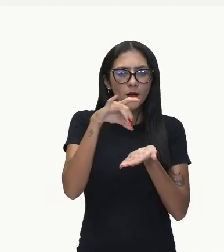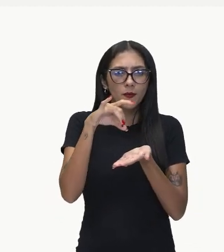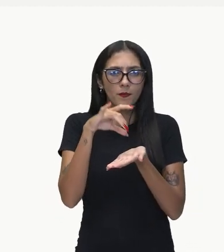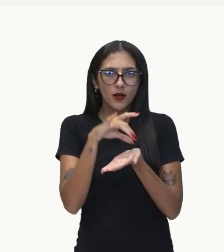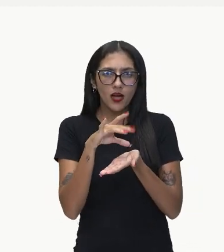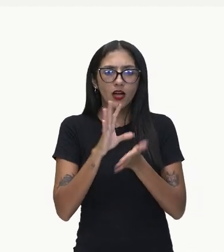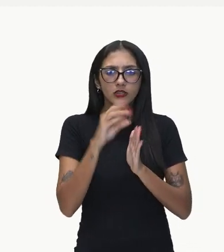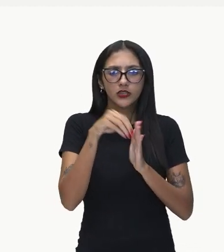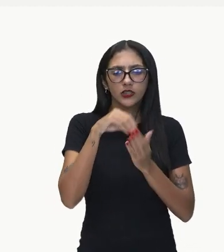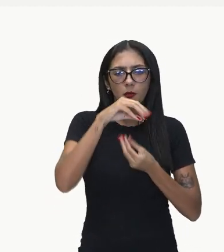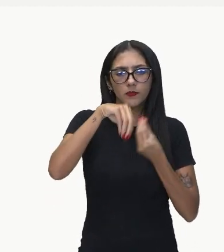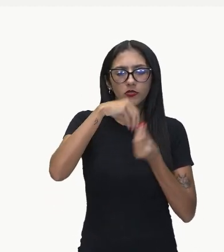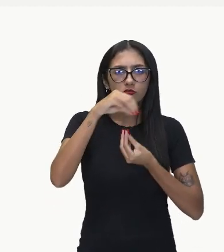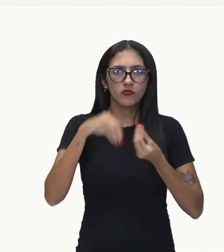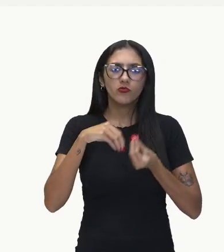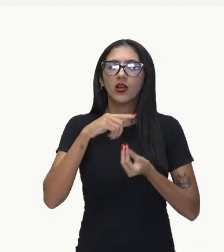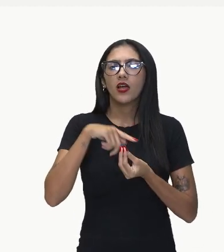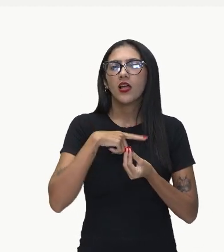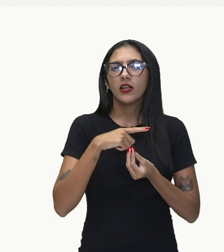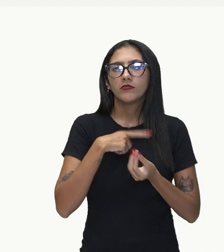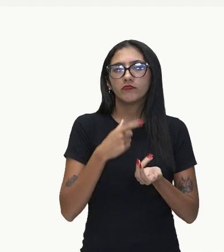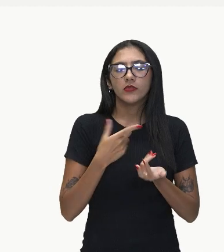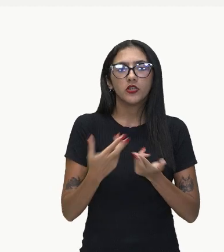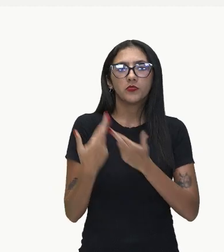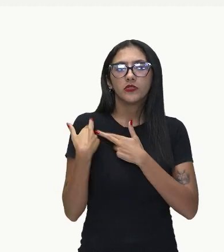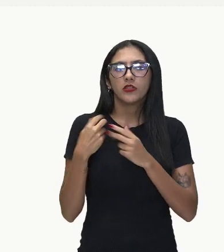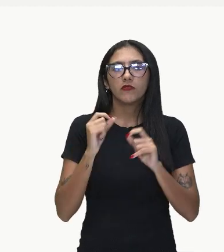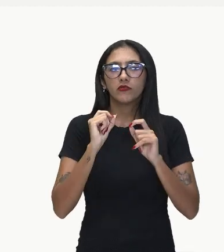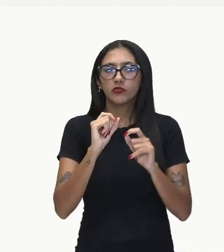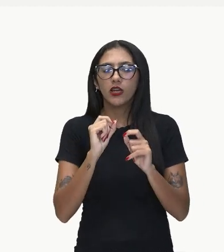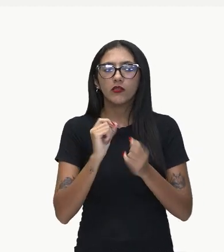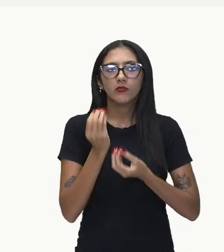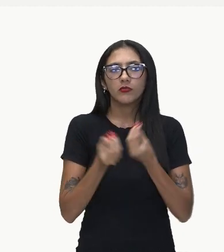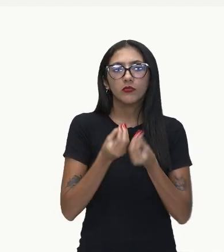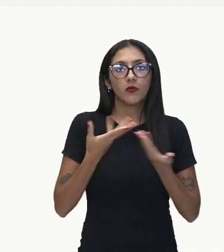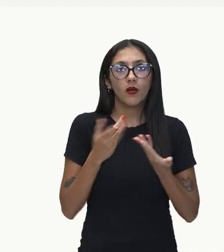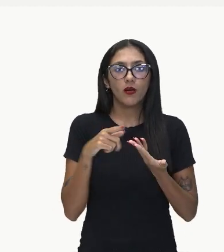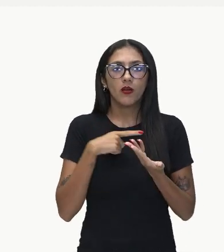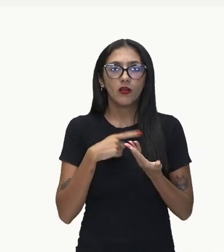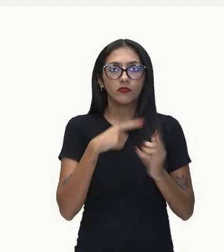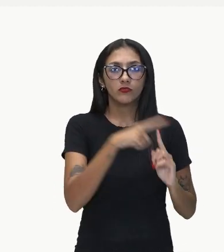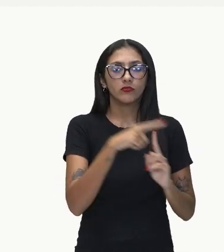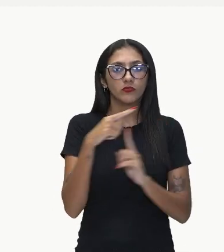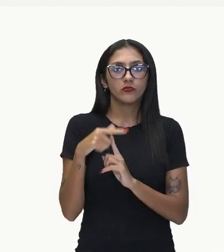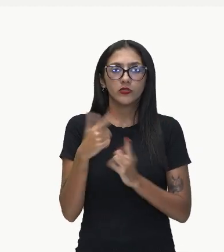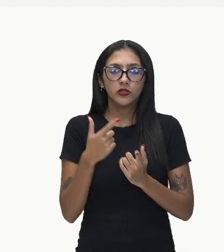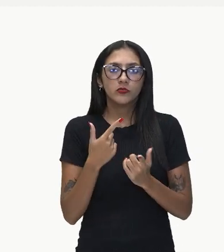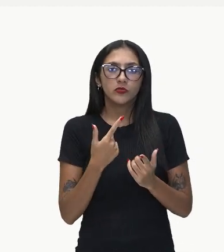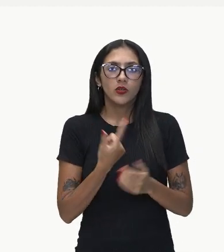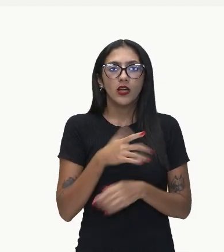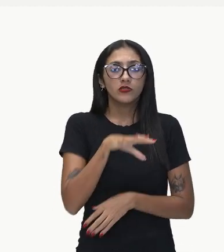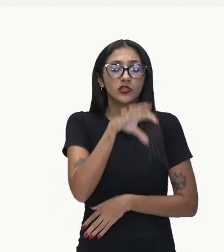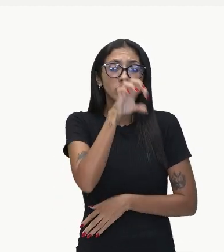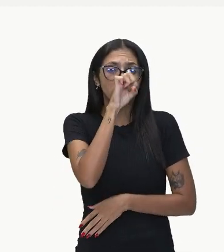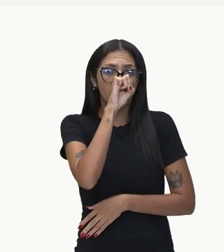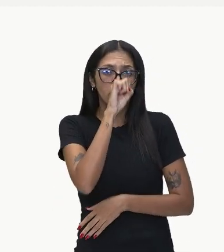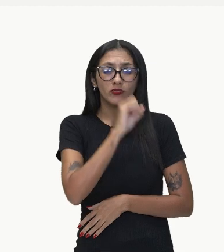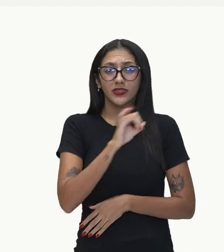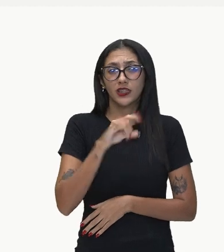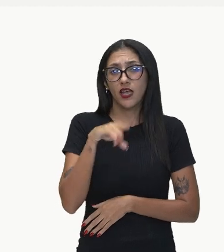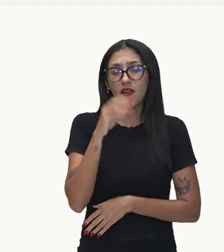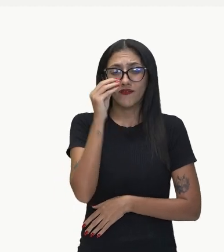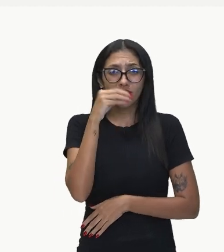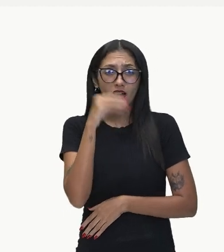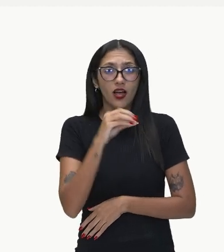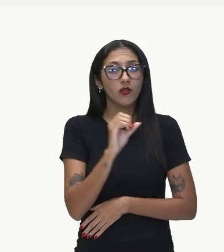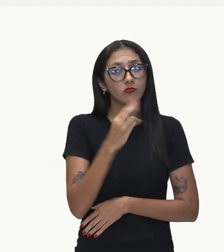responsável por definir a nota olfativa do perfume.